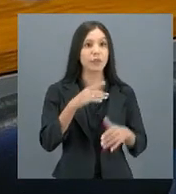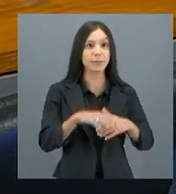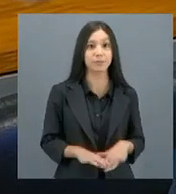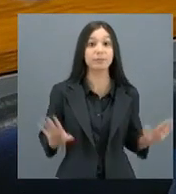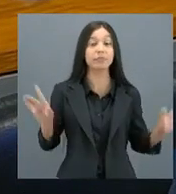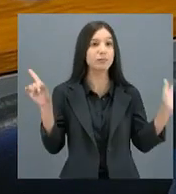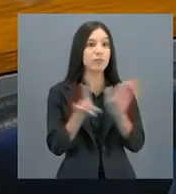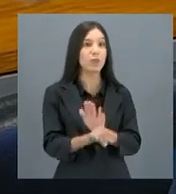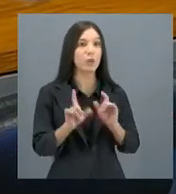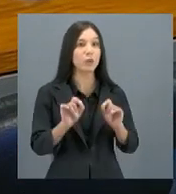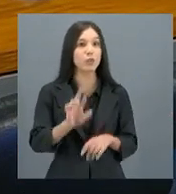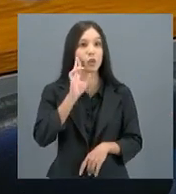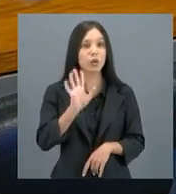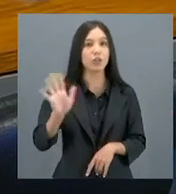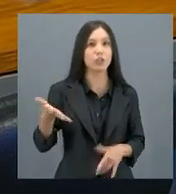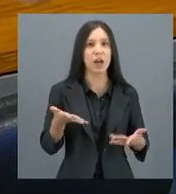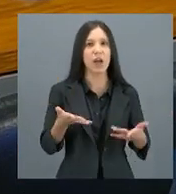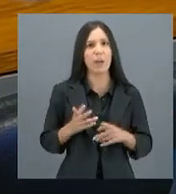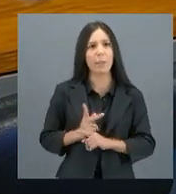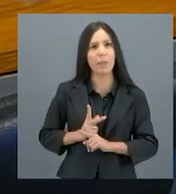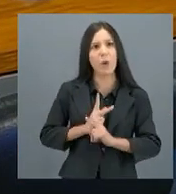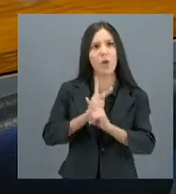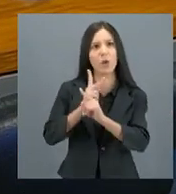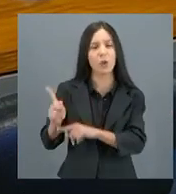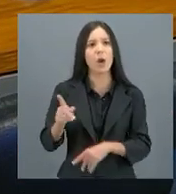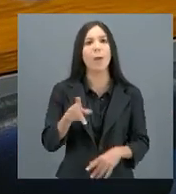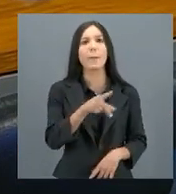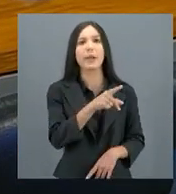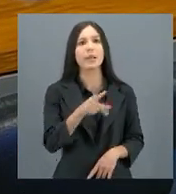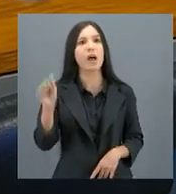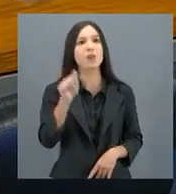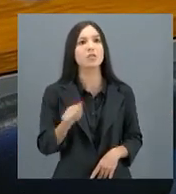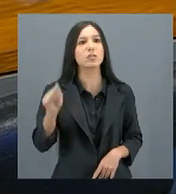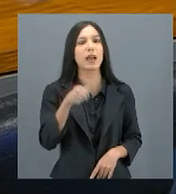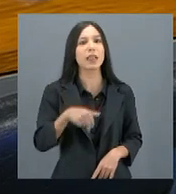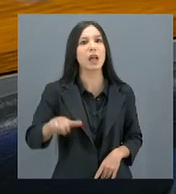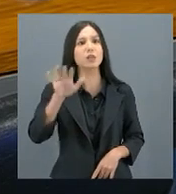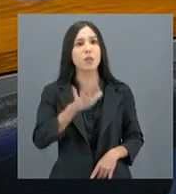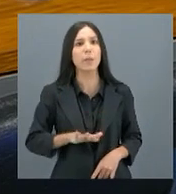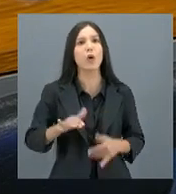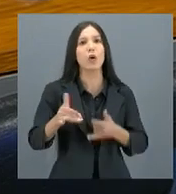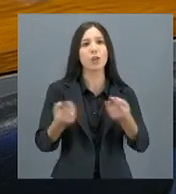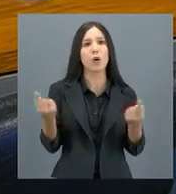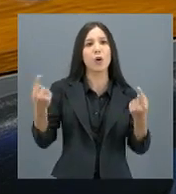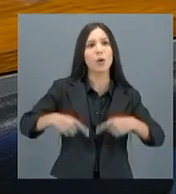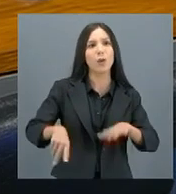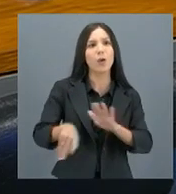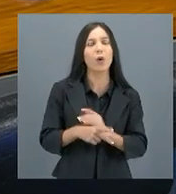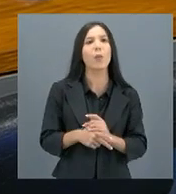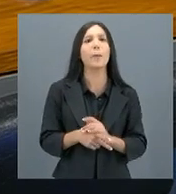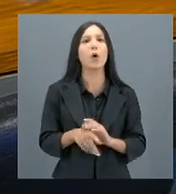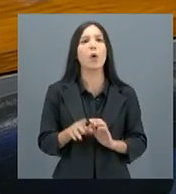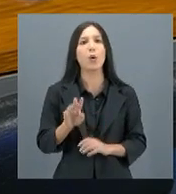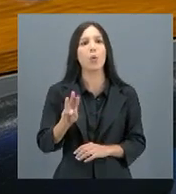Mas a pergunta que eu faço para o senhor foi procurado pelo presidente da Associação Nacional de Jogos e Loterias, Wesley